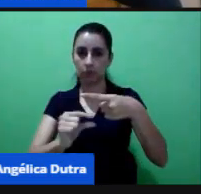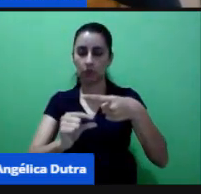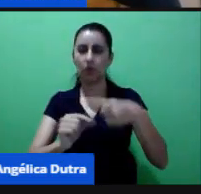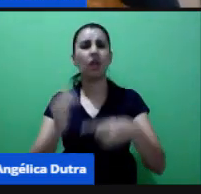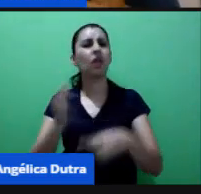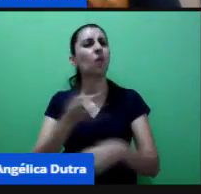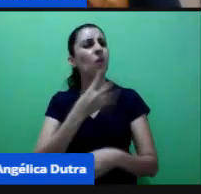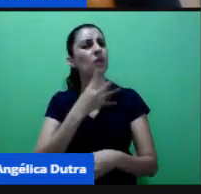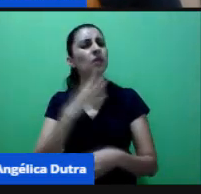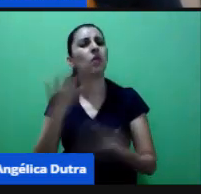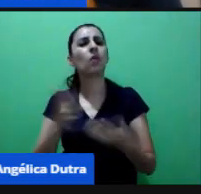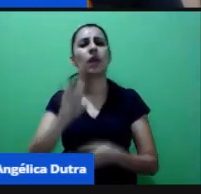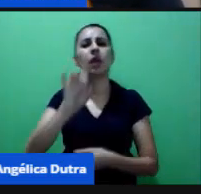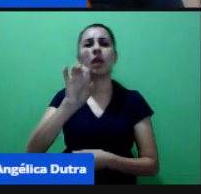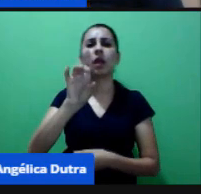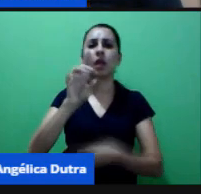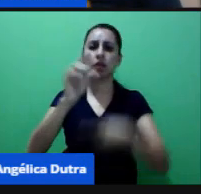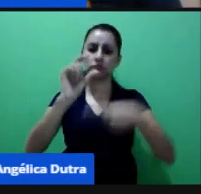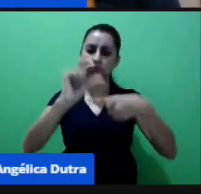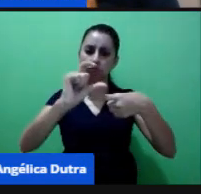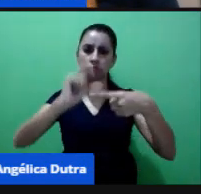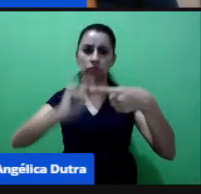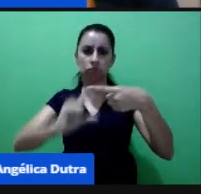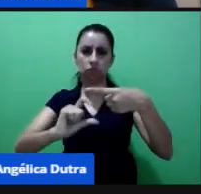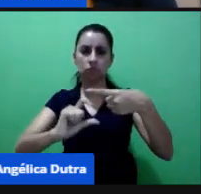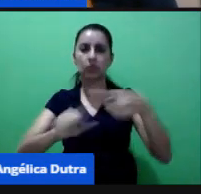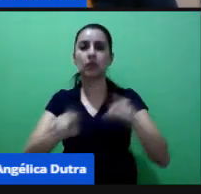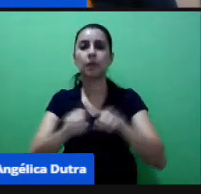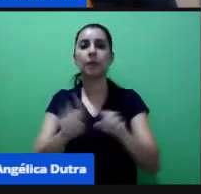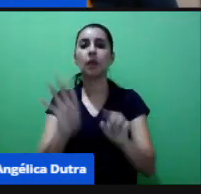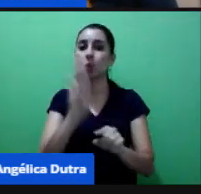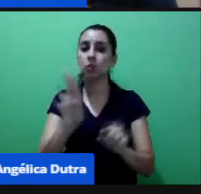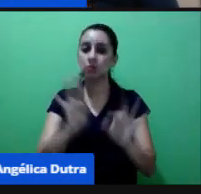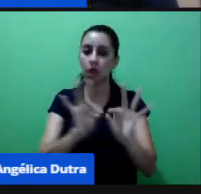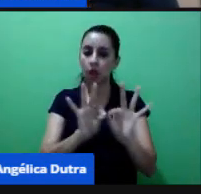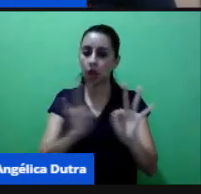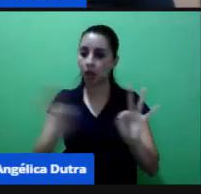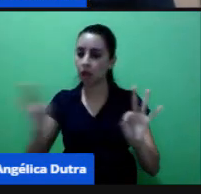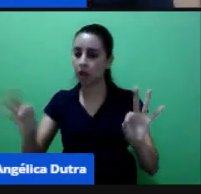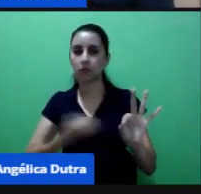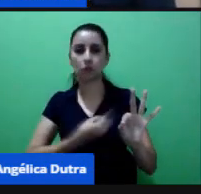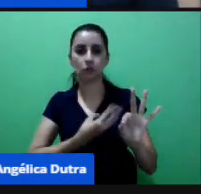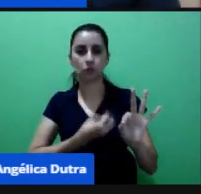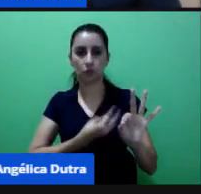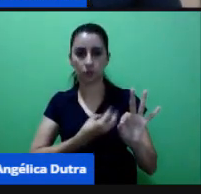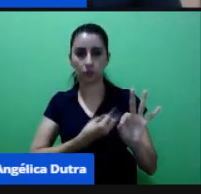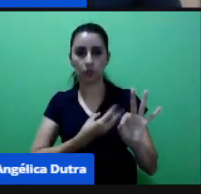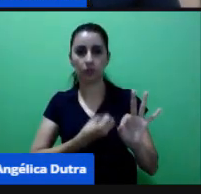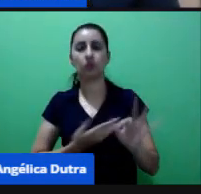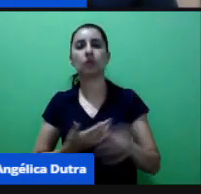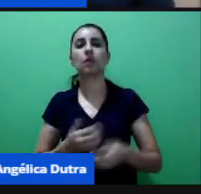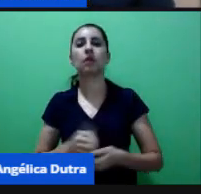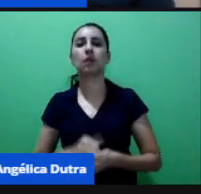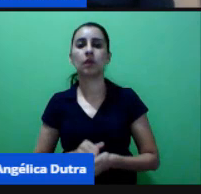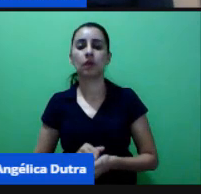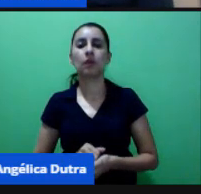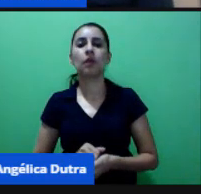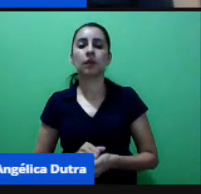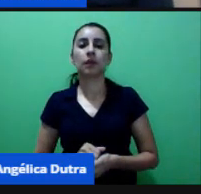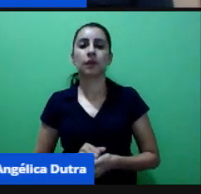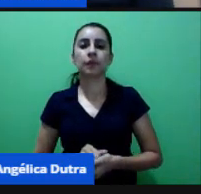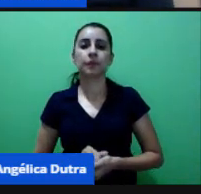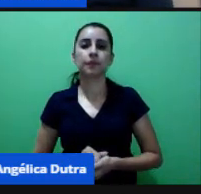denominador, e fazendo uso da reta numérica em relação ao item de fração, ao conteúdo de